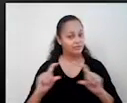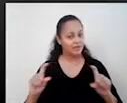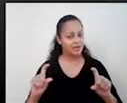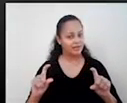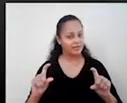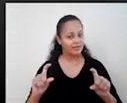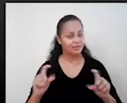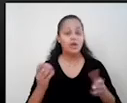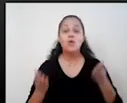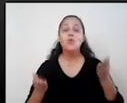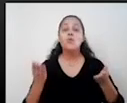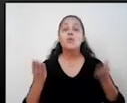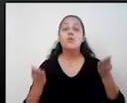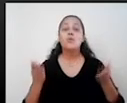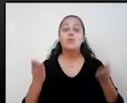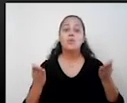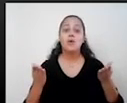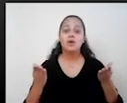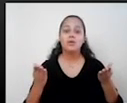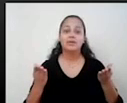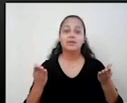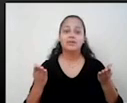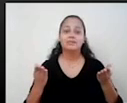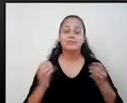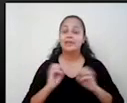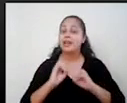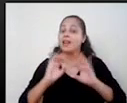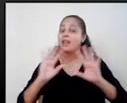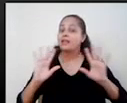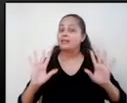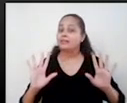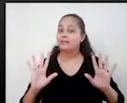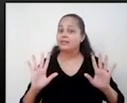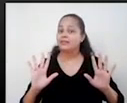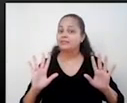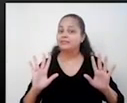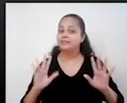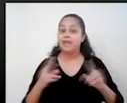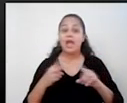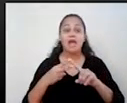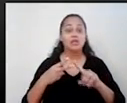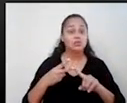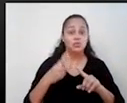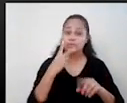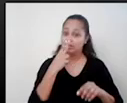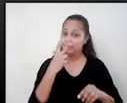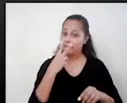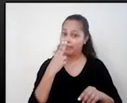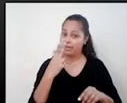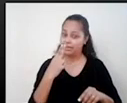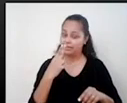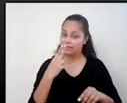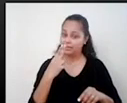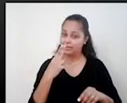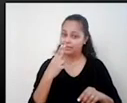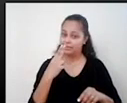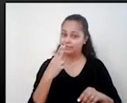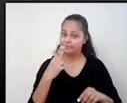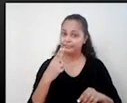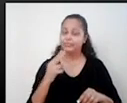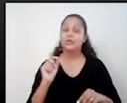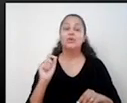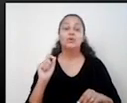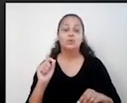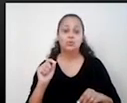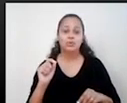vocês verem qual que é a mais esclarecedora. Olha, a primeira, né, as duas são muito parecidas, elas vão falar do mosquito Aedes